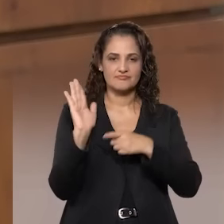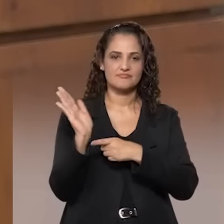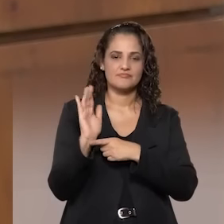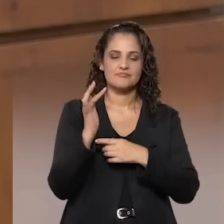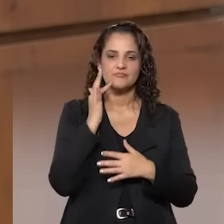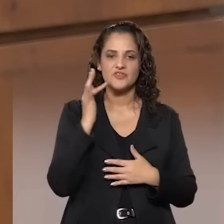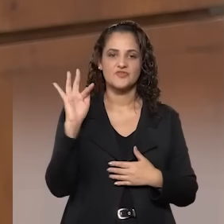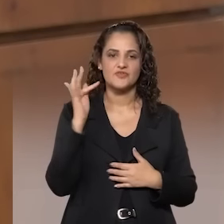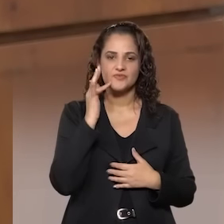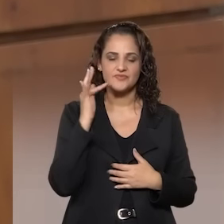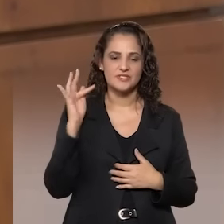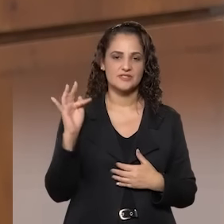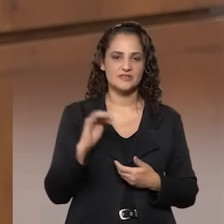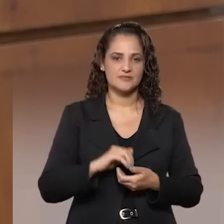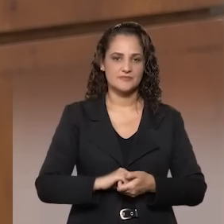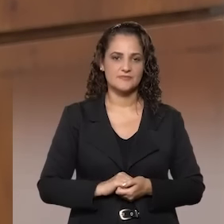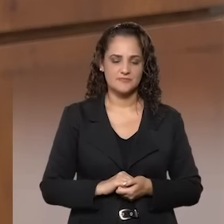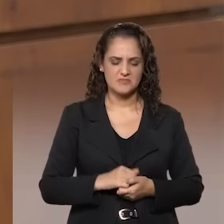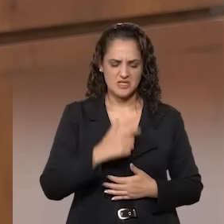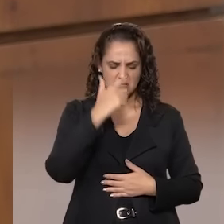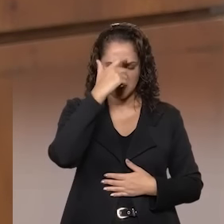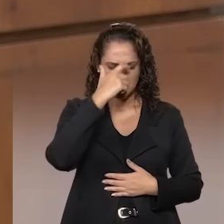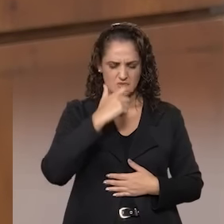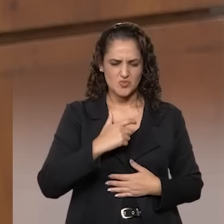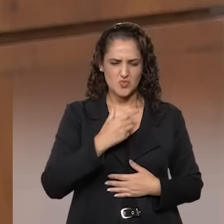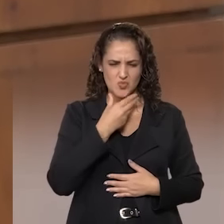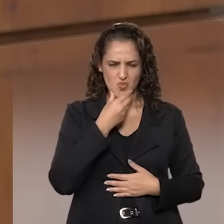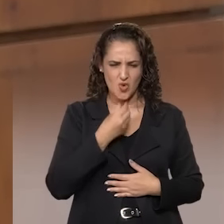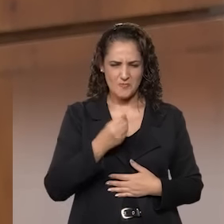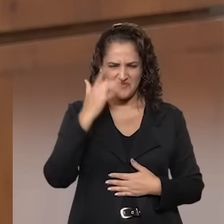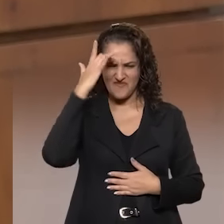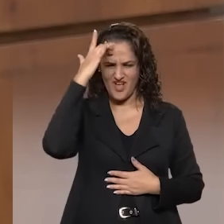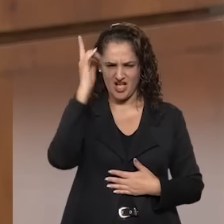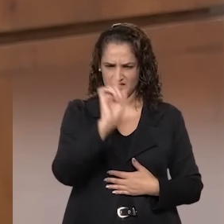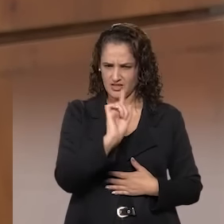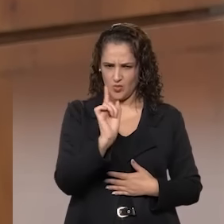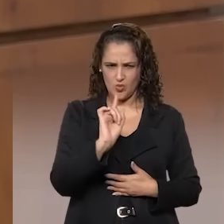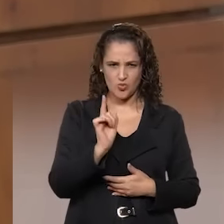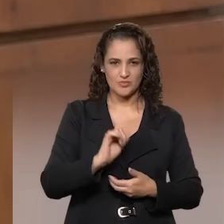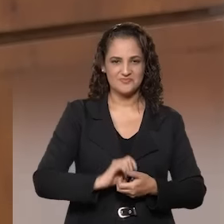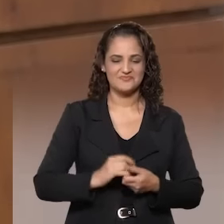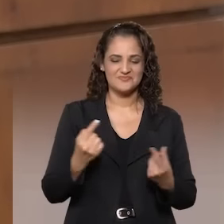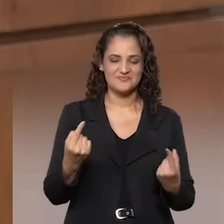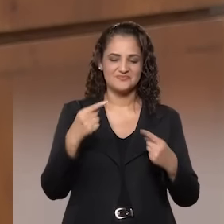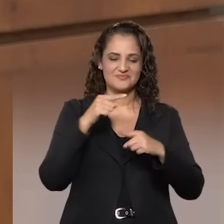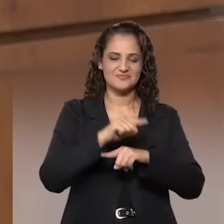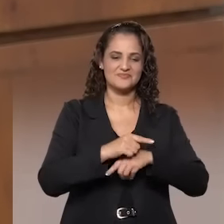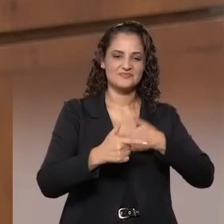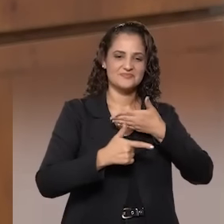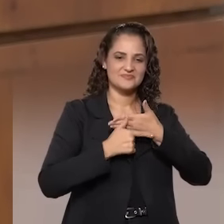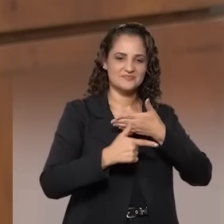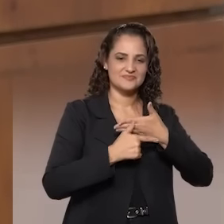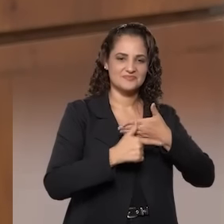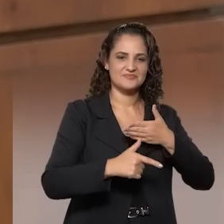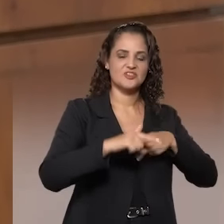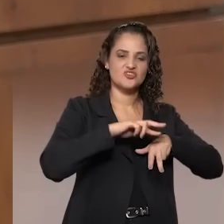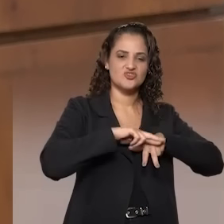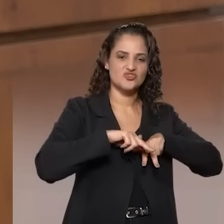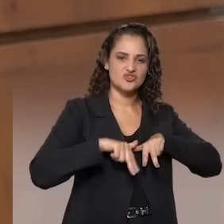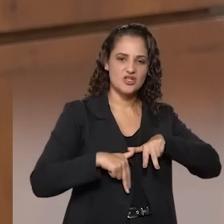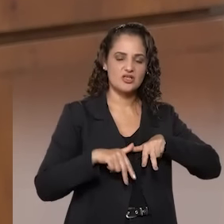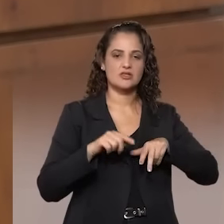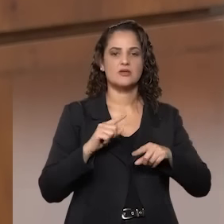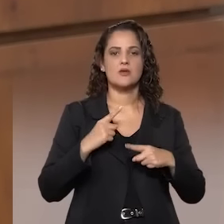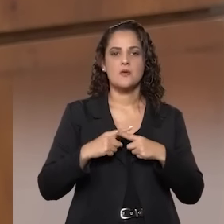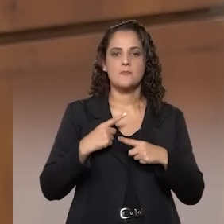reflexões é um filme francês chamado não sou um homem fácil ele traz a inversão de papéis de